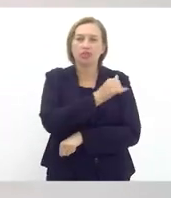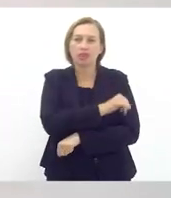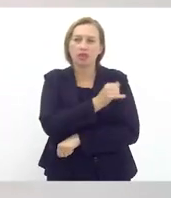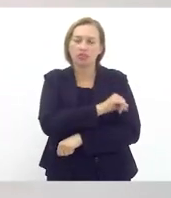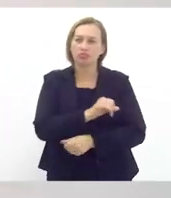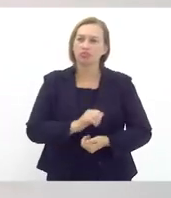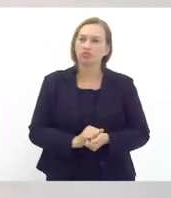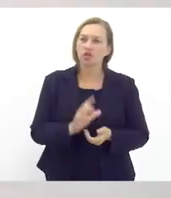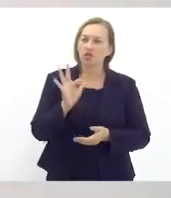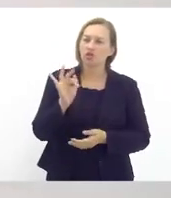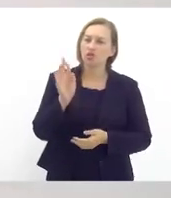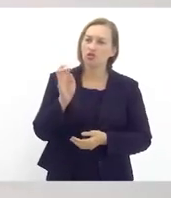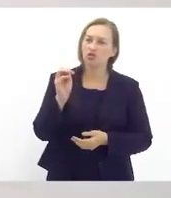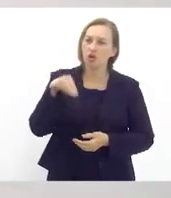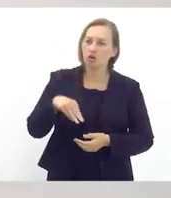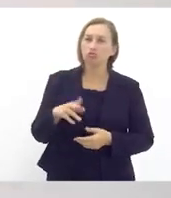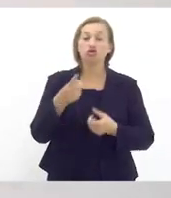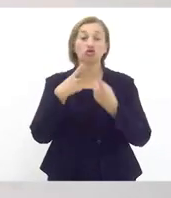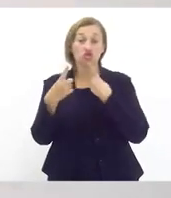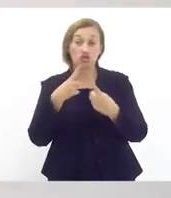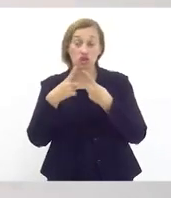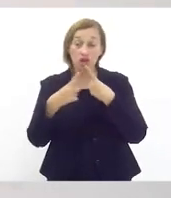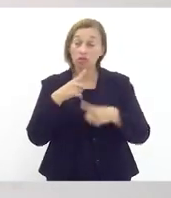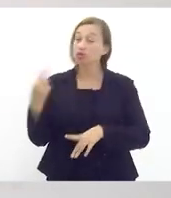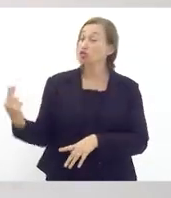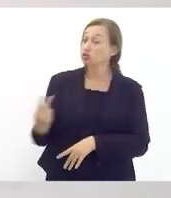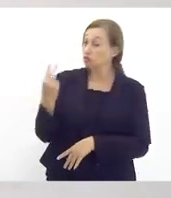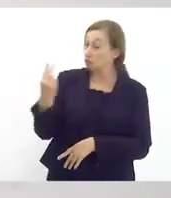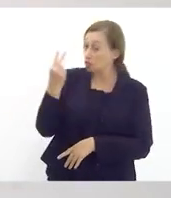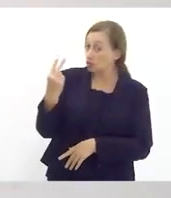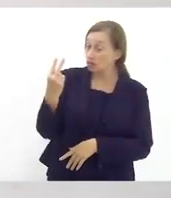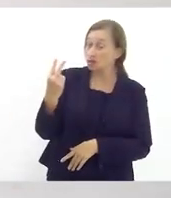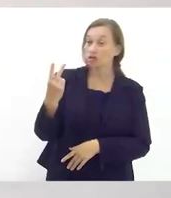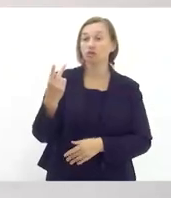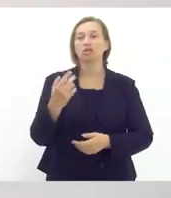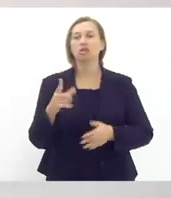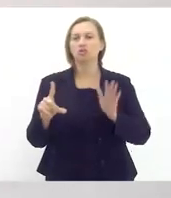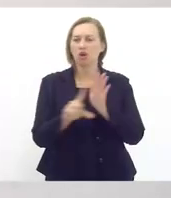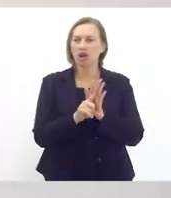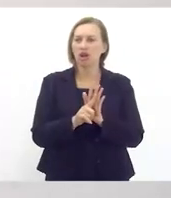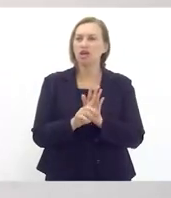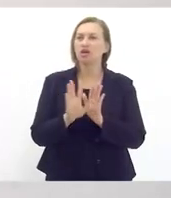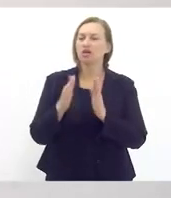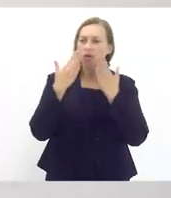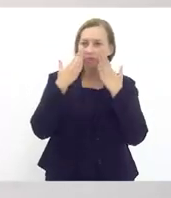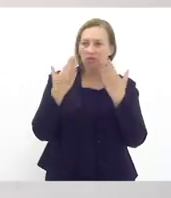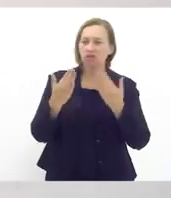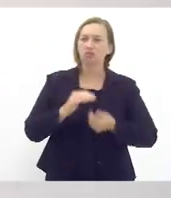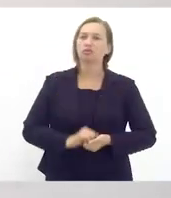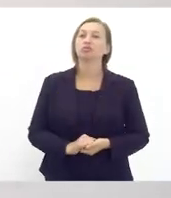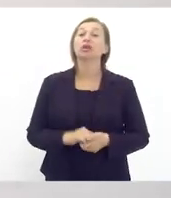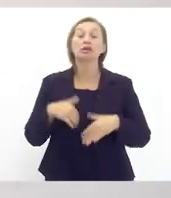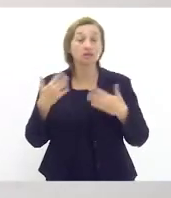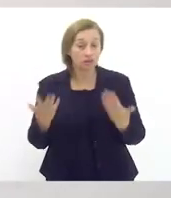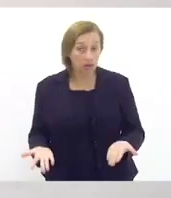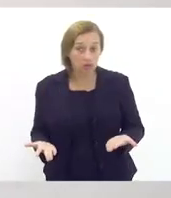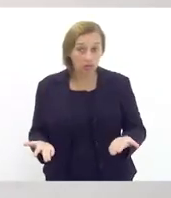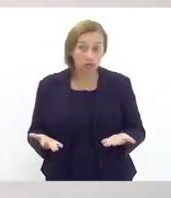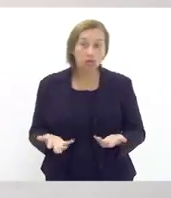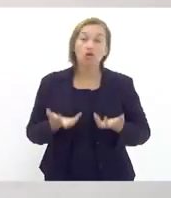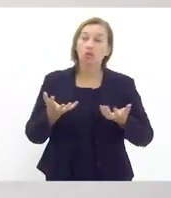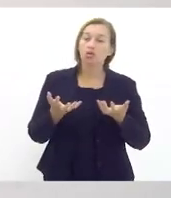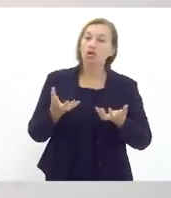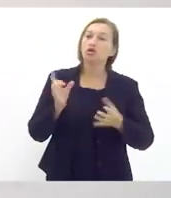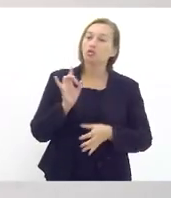um fórum permanente de diálogo de valorização a partir de uma lei que a gente apresentou então eu quero